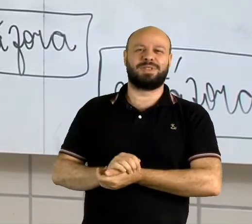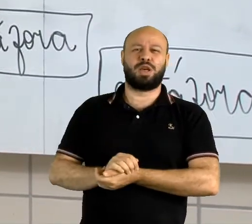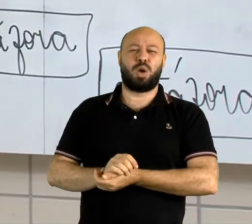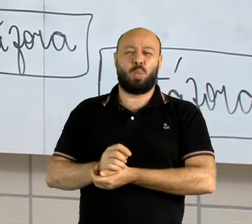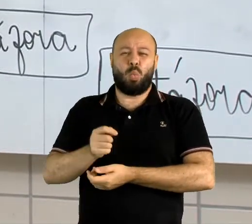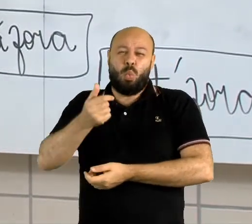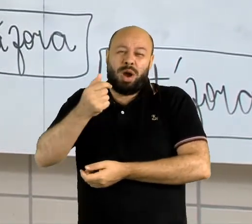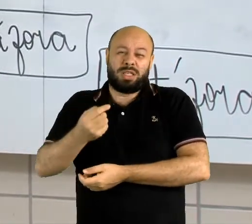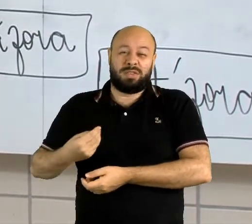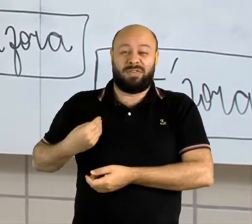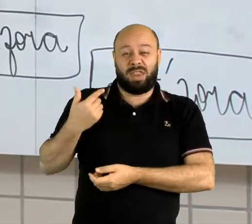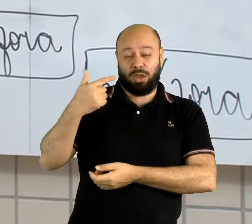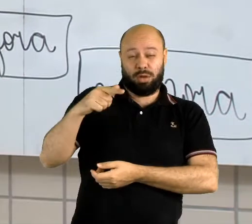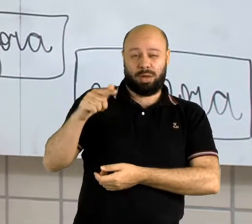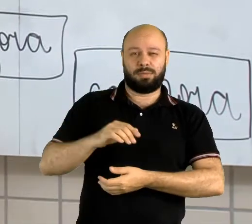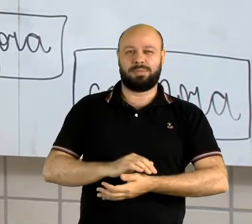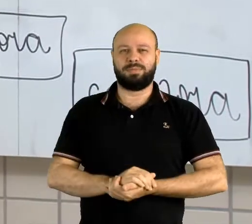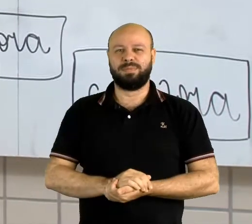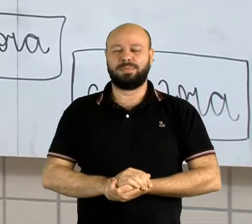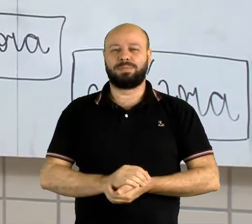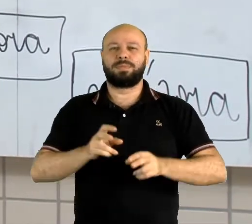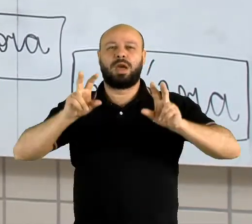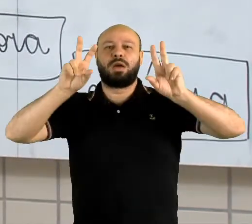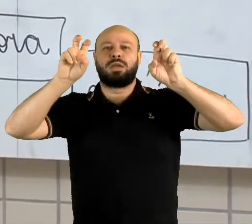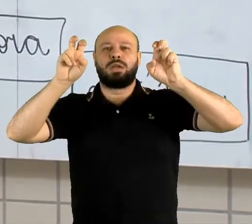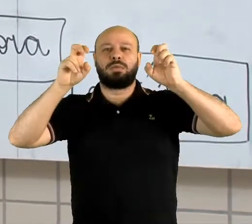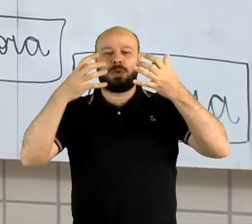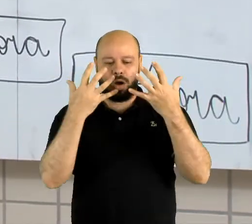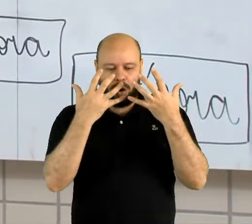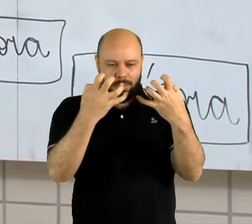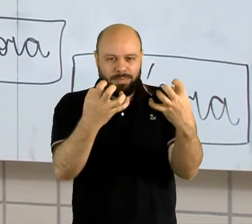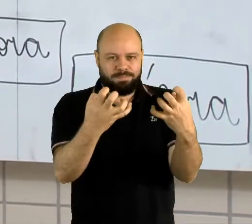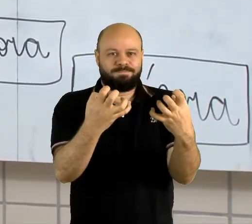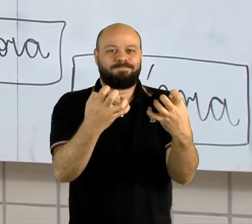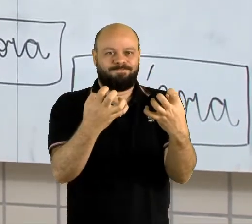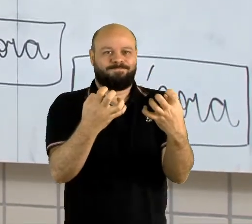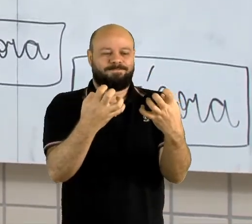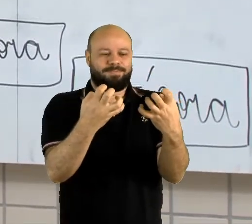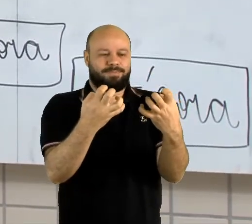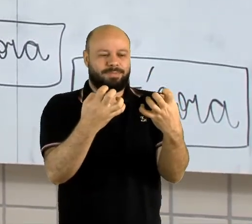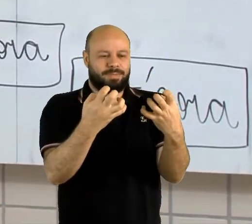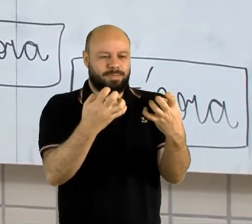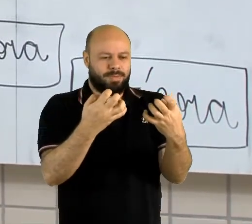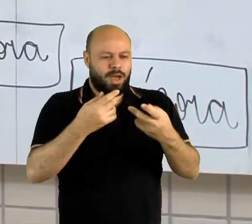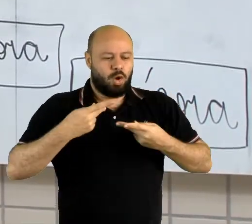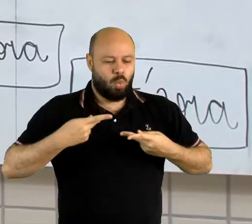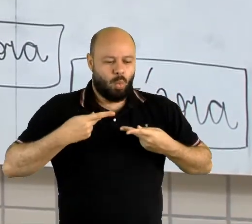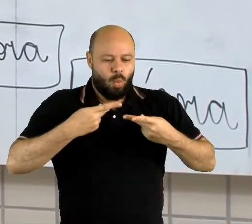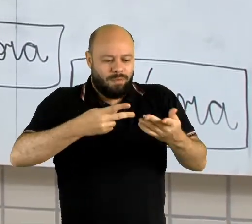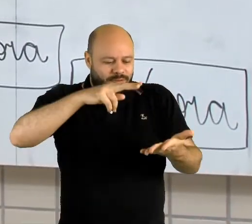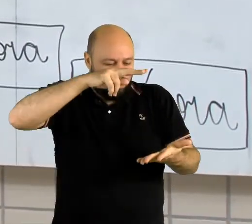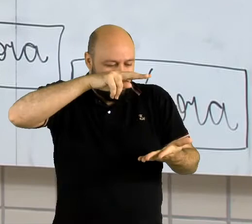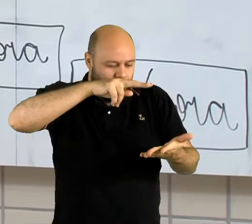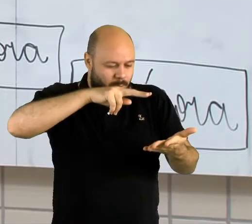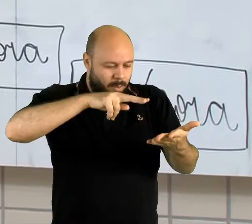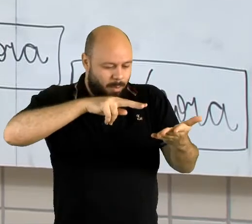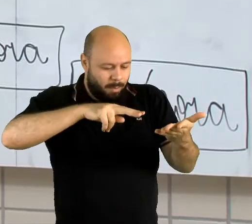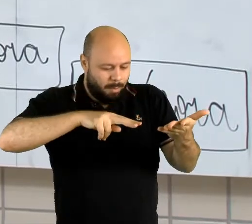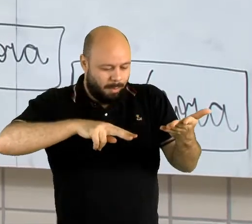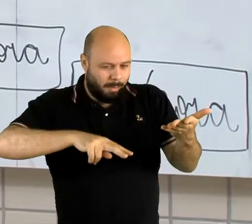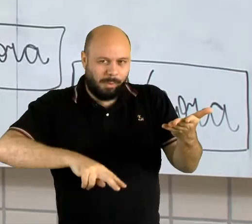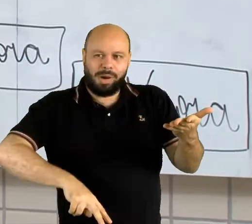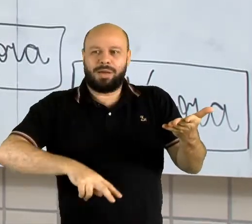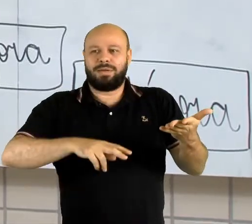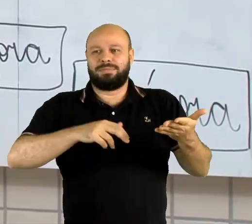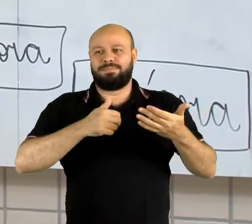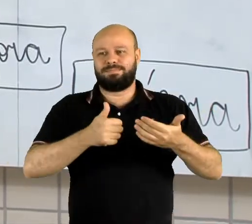extinção. É um título que vai atrair, é um título atraente, que convida o leitor a fazer a leitura da